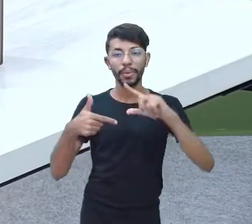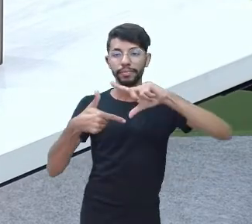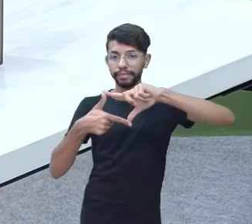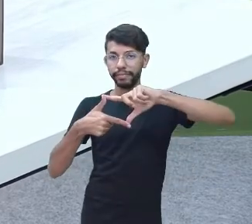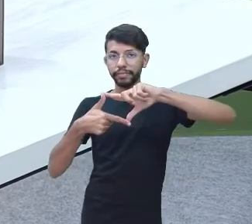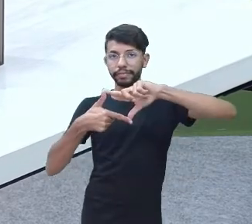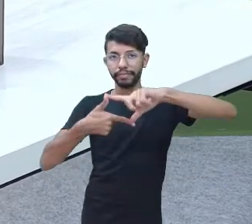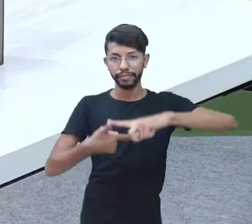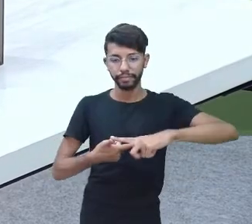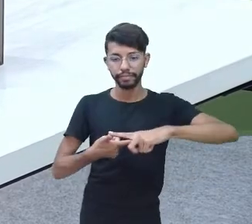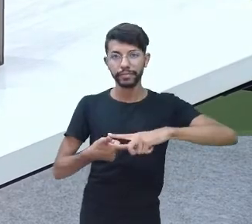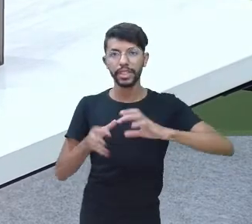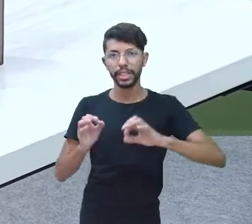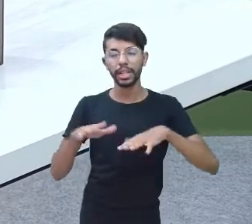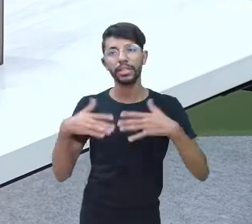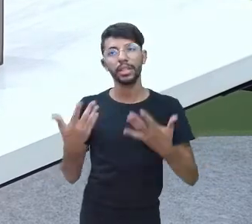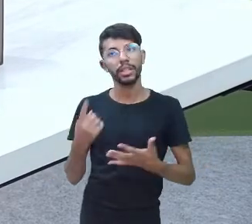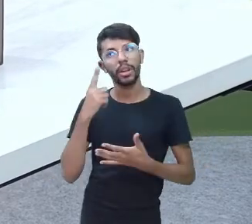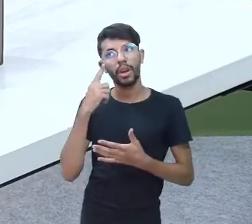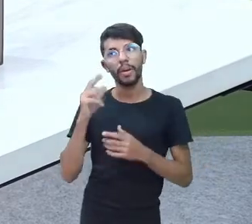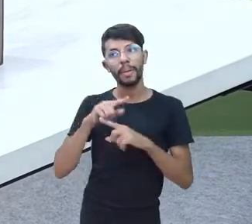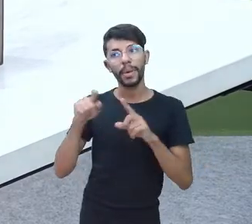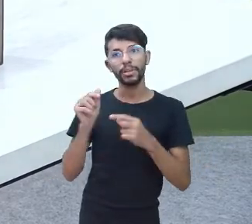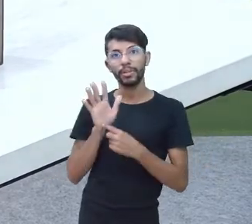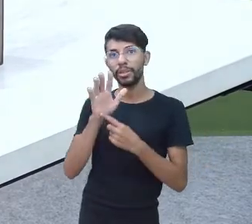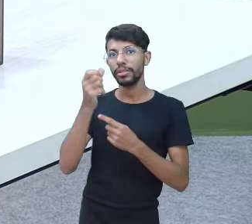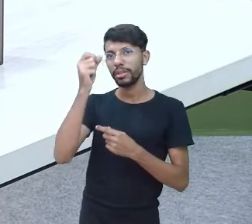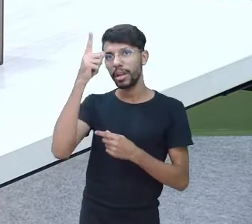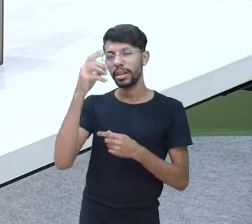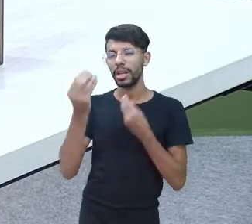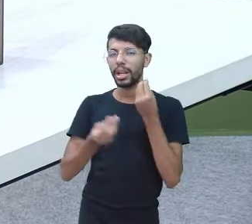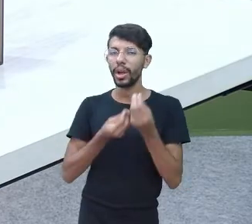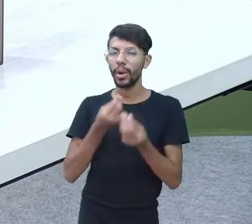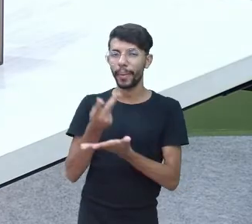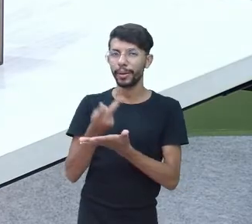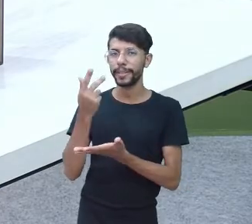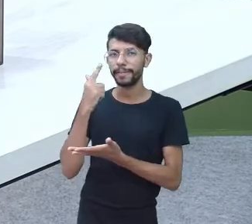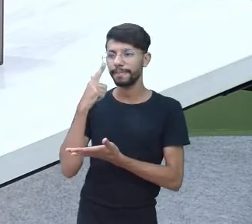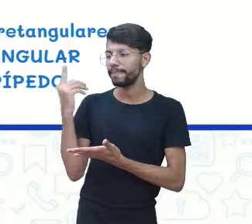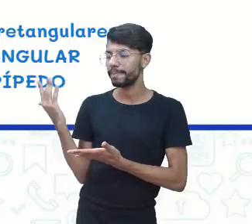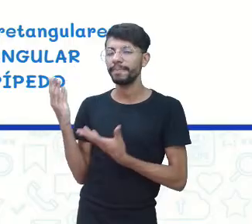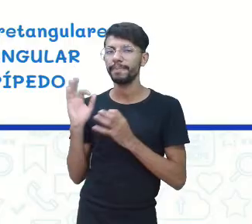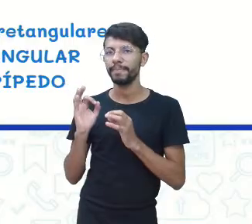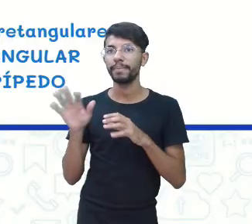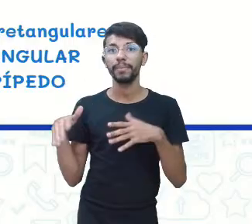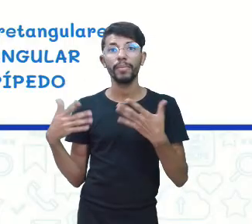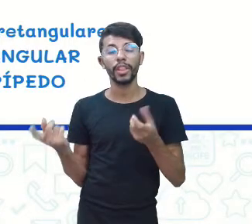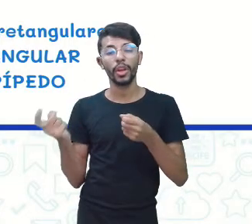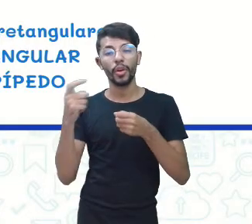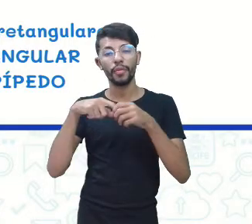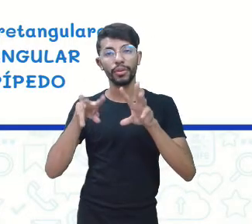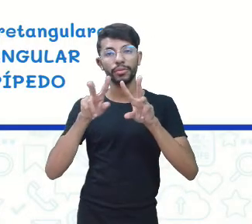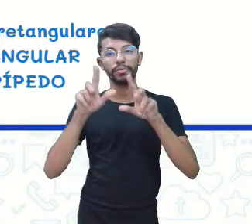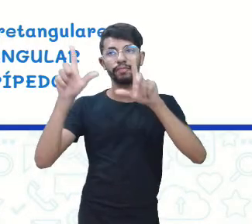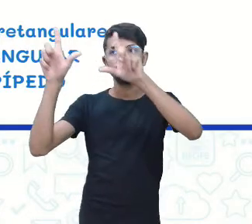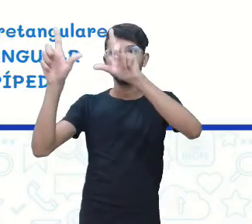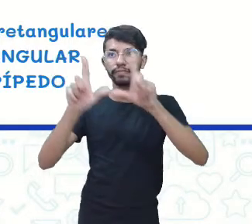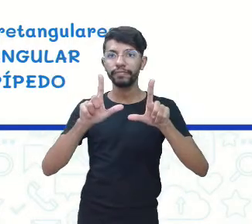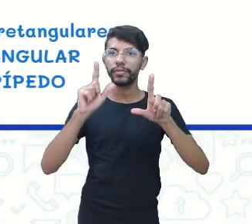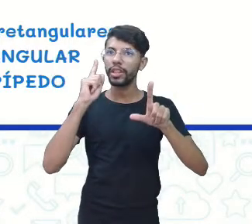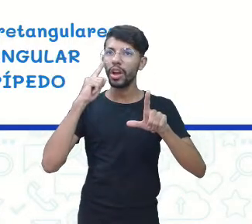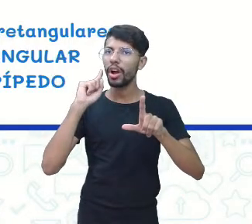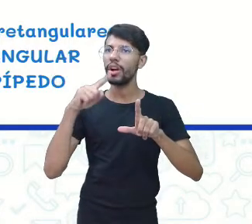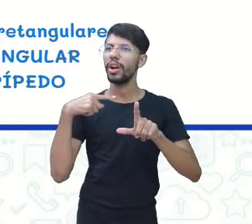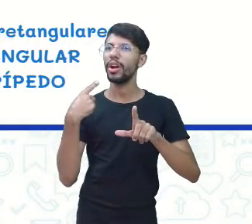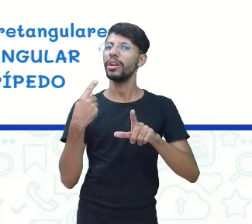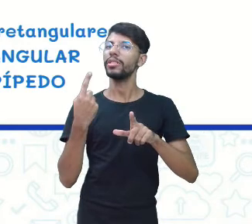trazendo uma ideia de como seria esse bloco. Então, voltando aqui para o slide, a gente percebe que quando eu estou trabalhando com esse